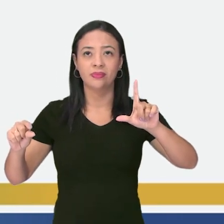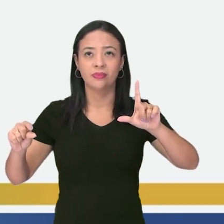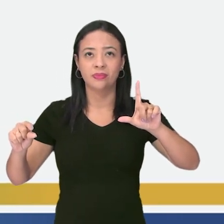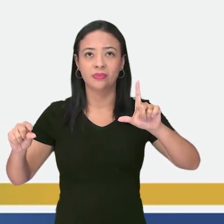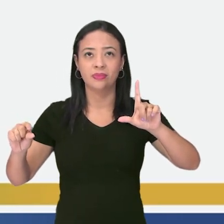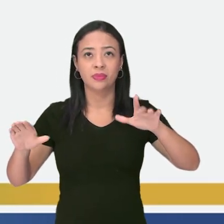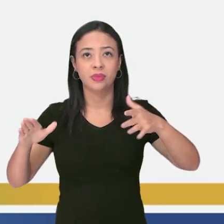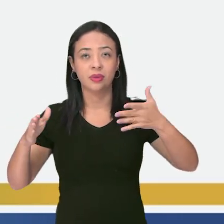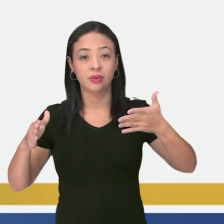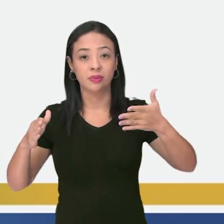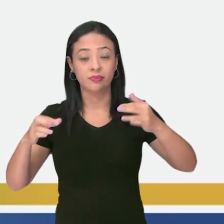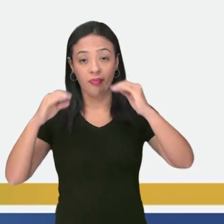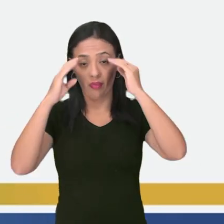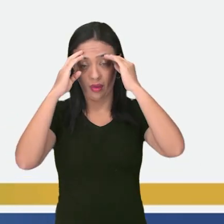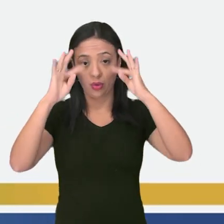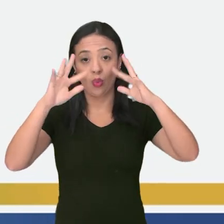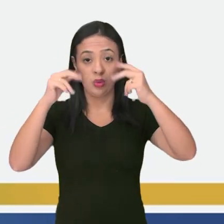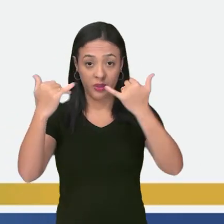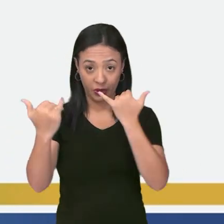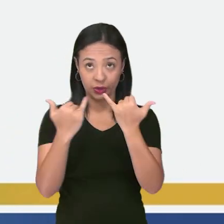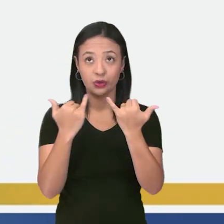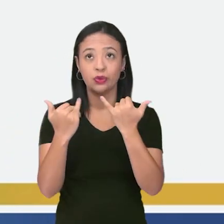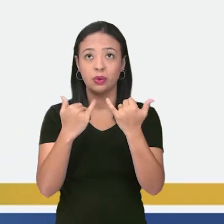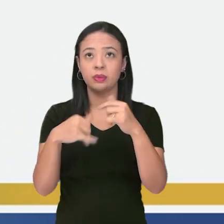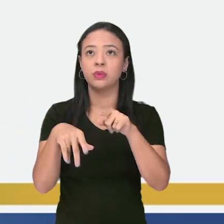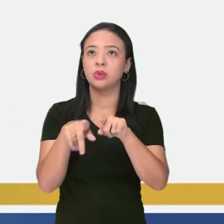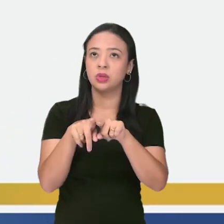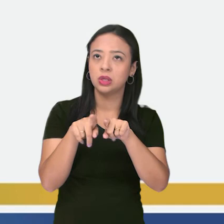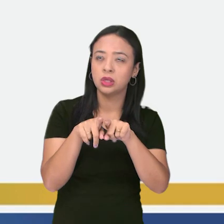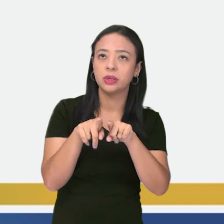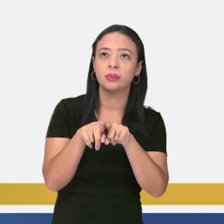De acordo com os dados e com o modelo,